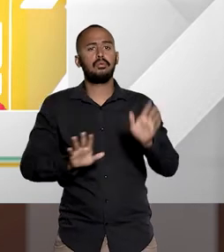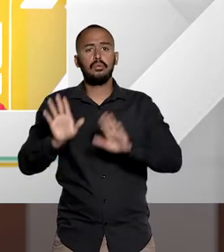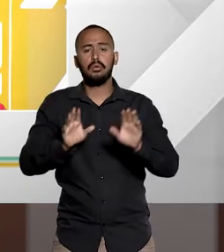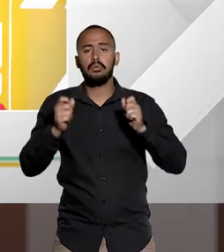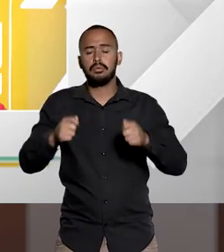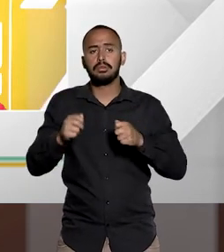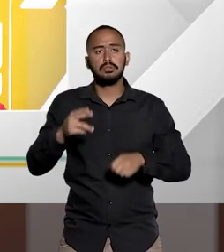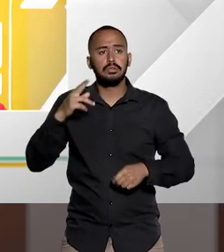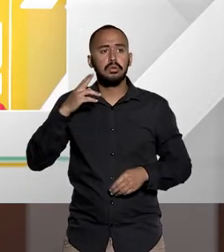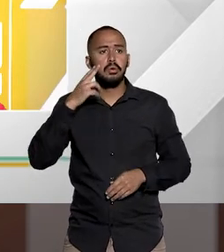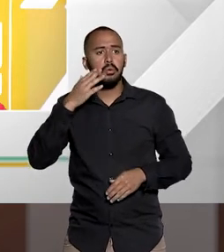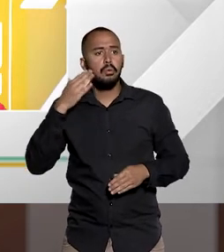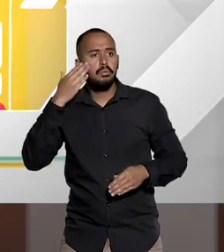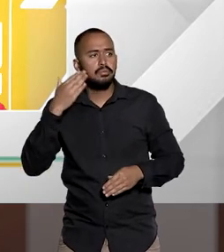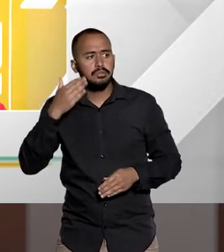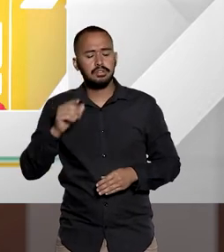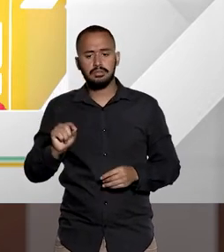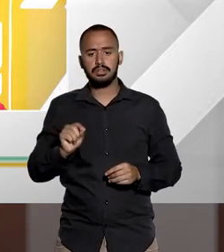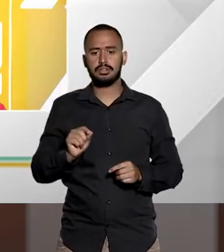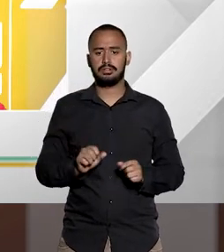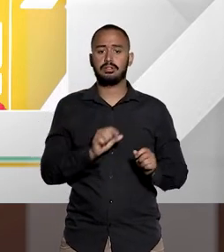observados nesse tipo de alteração?